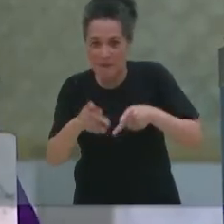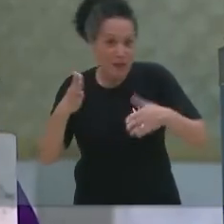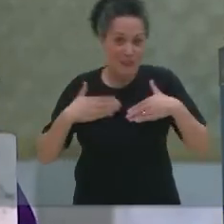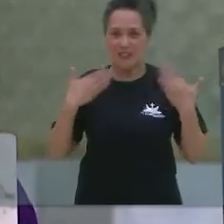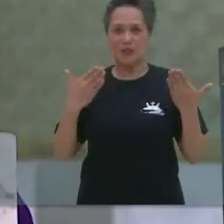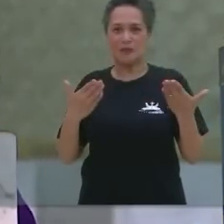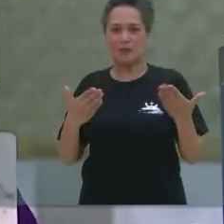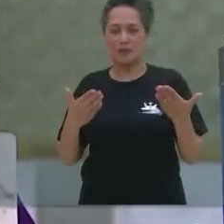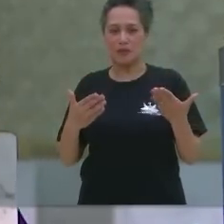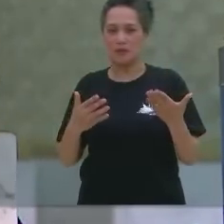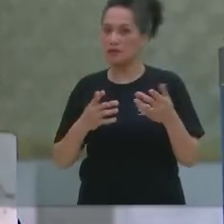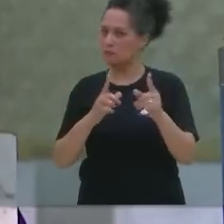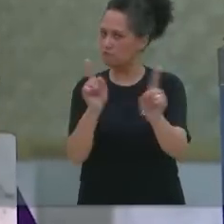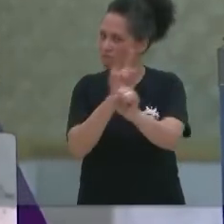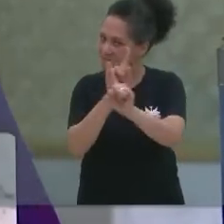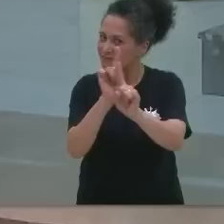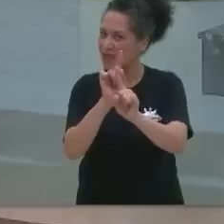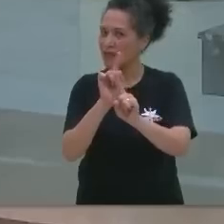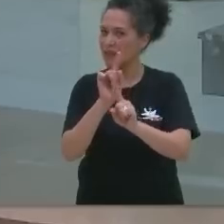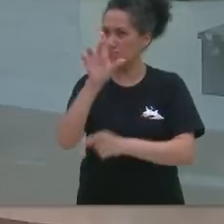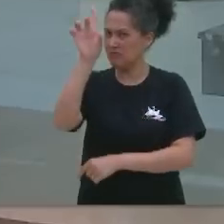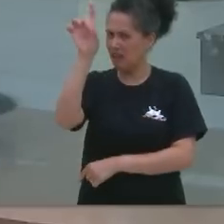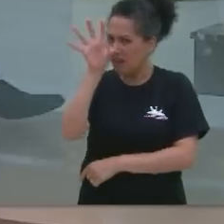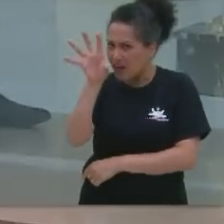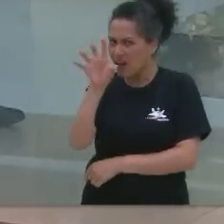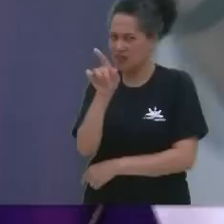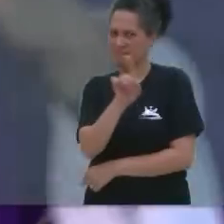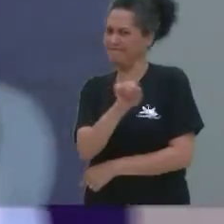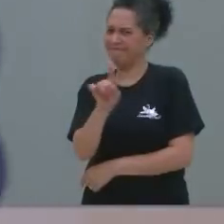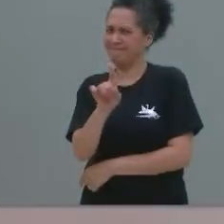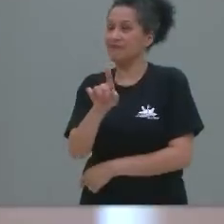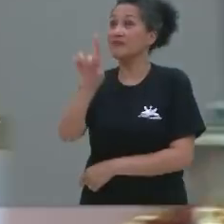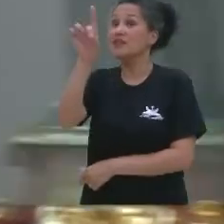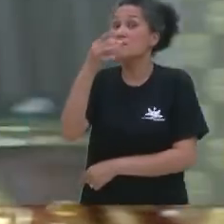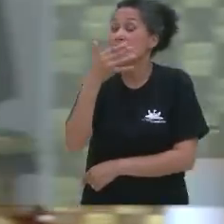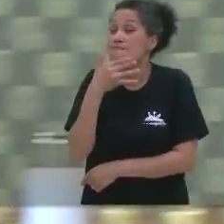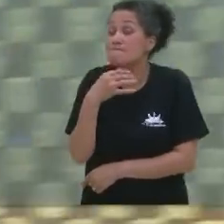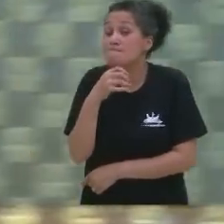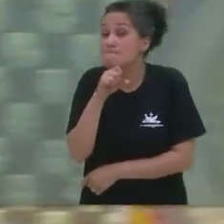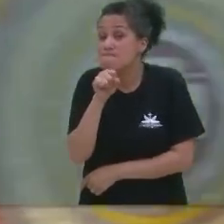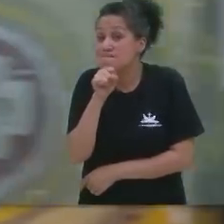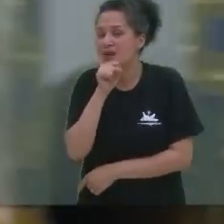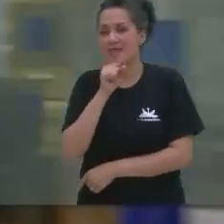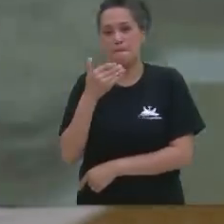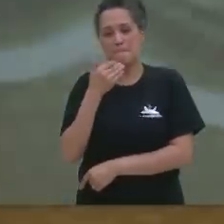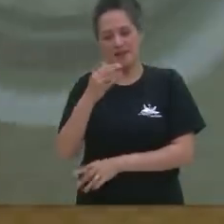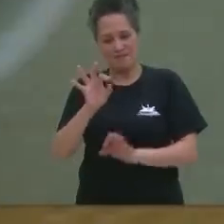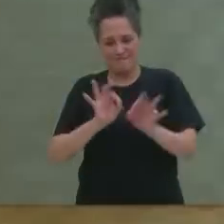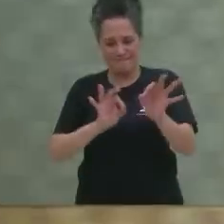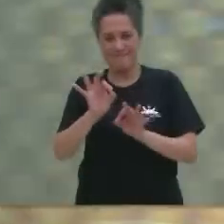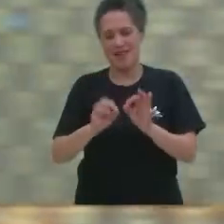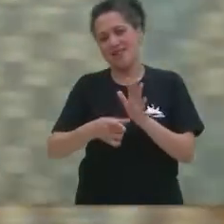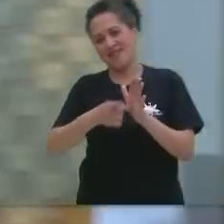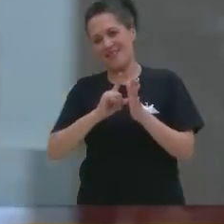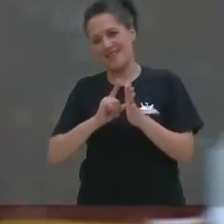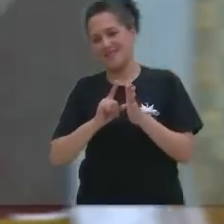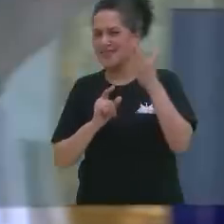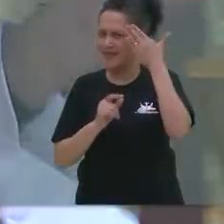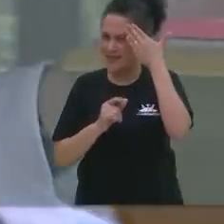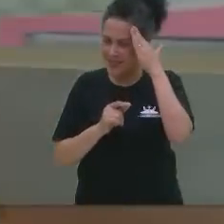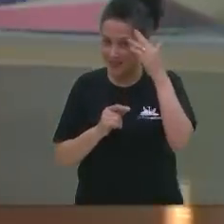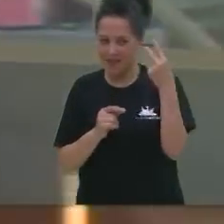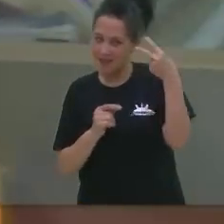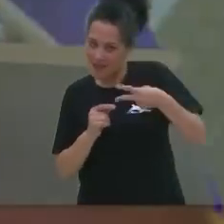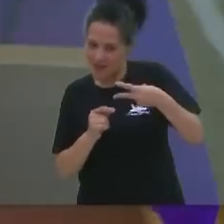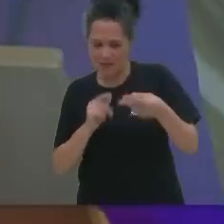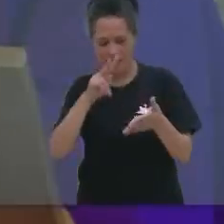A mensagem é o contrário. É aí que você vai entender a segunda leitura. A